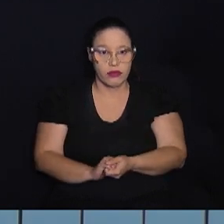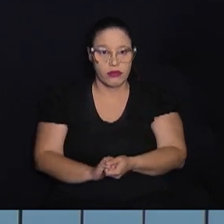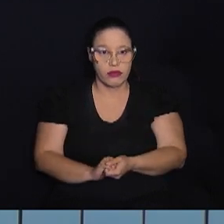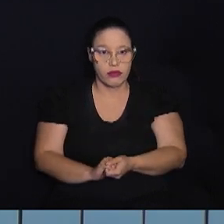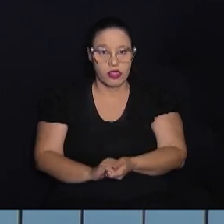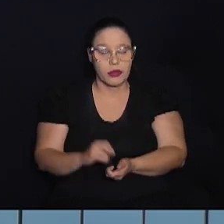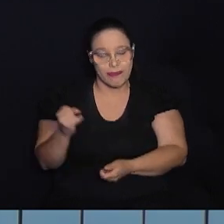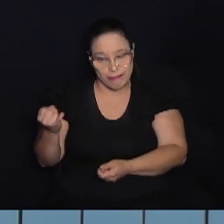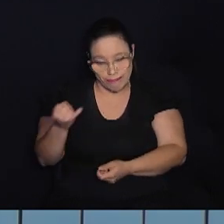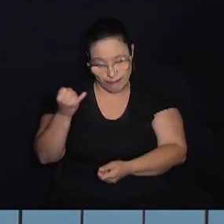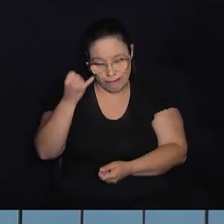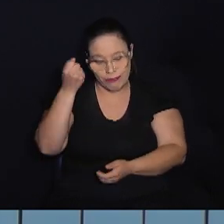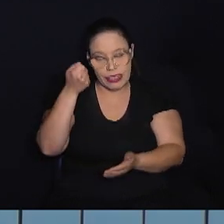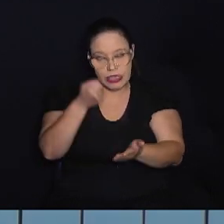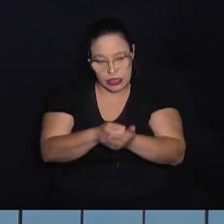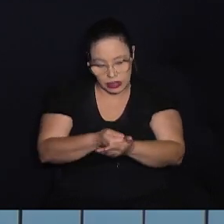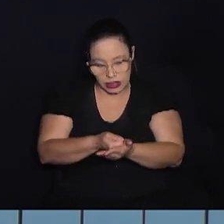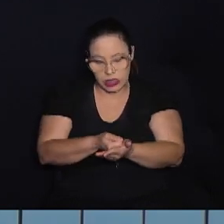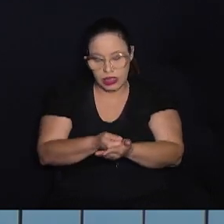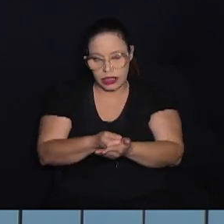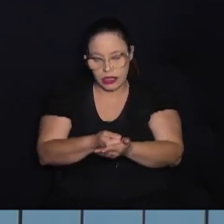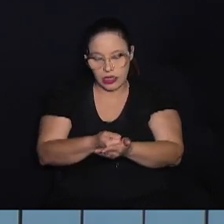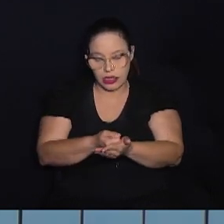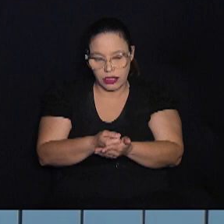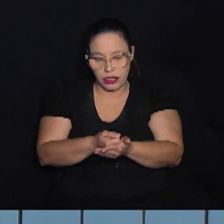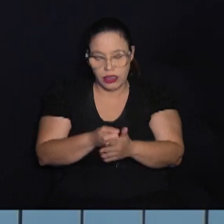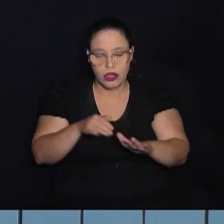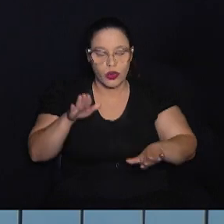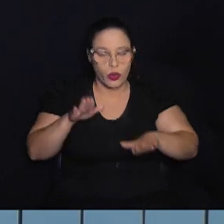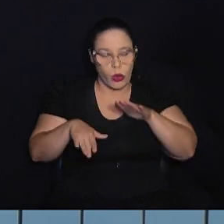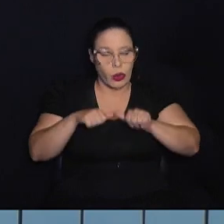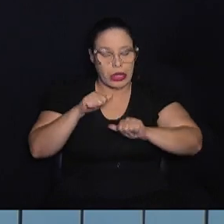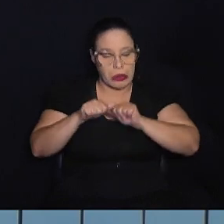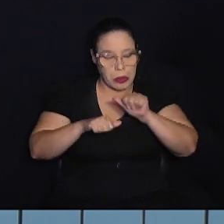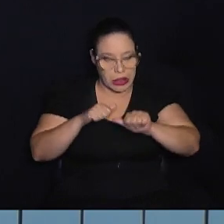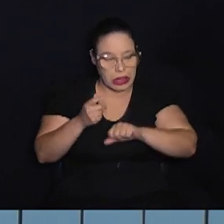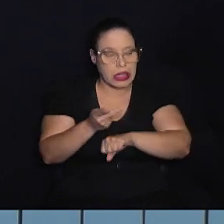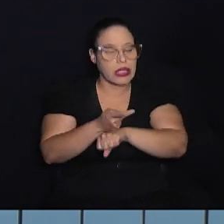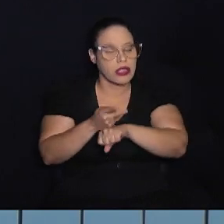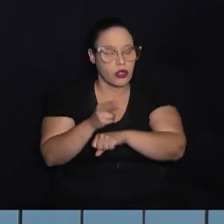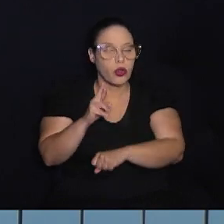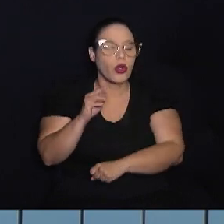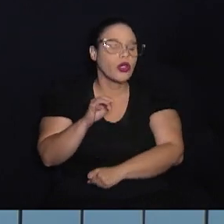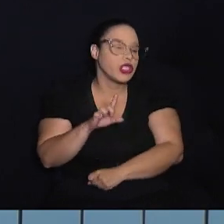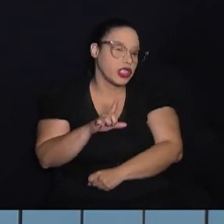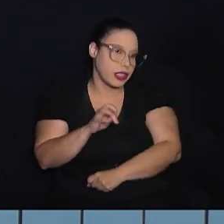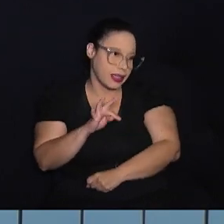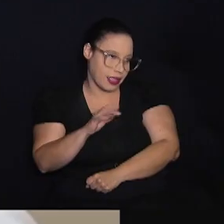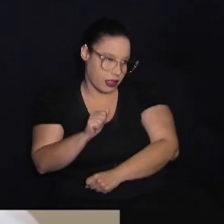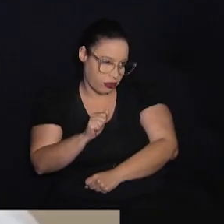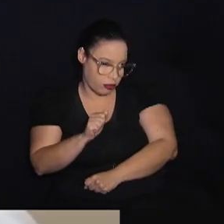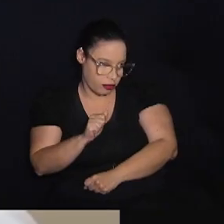bastante importante a gente reforçar, né, qualquer alteração, procurar mesmo um urologista.